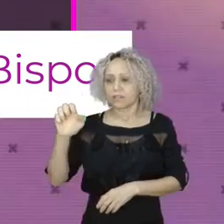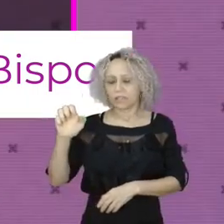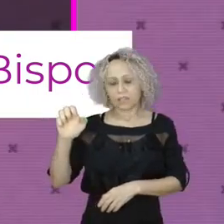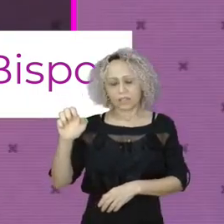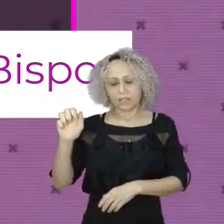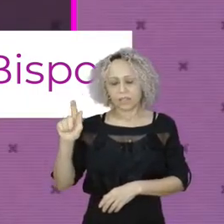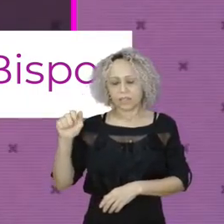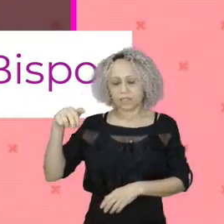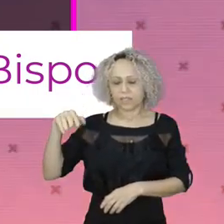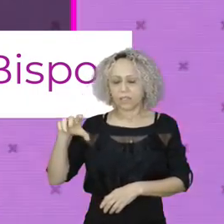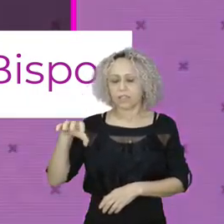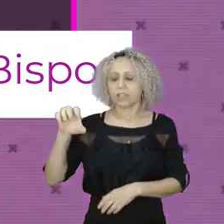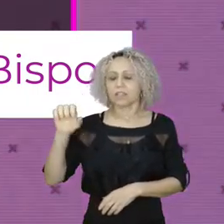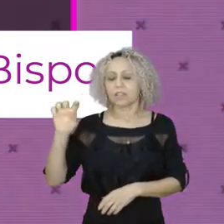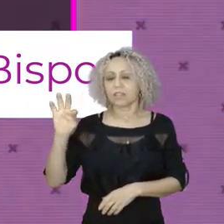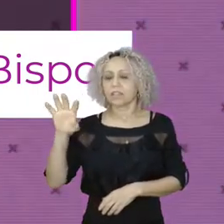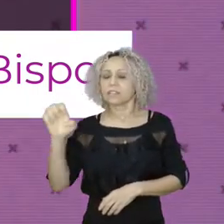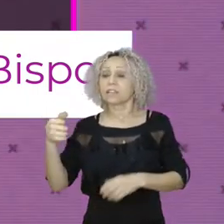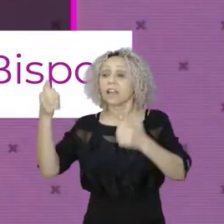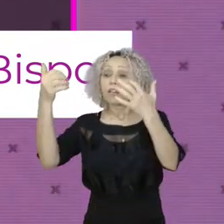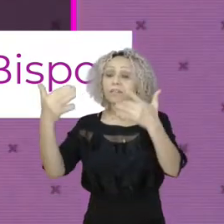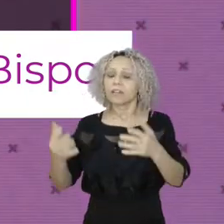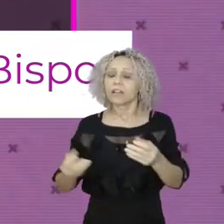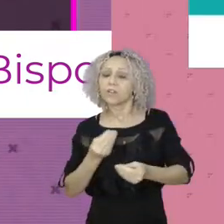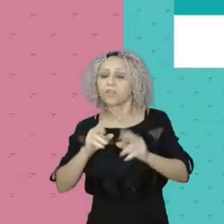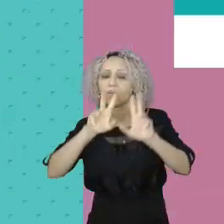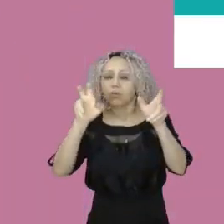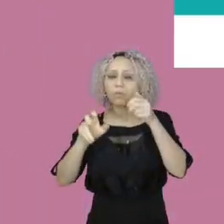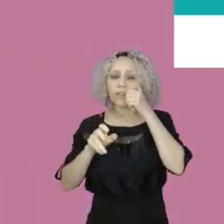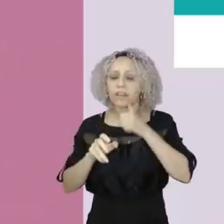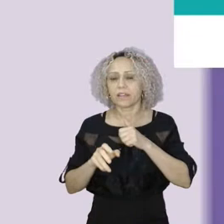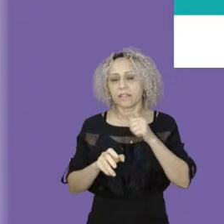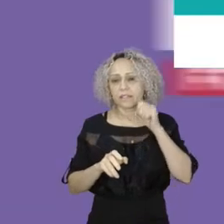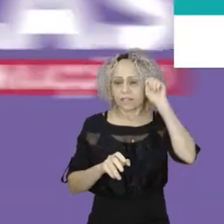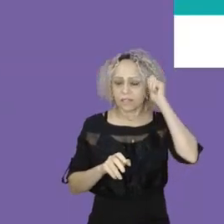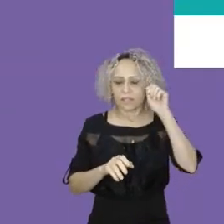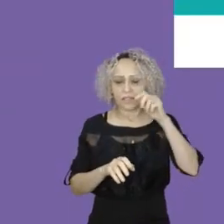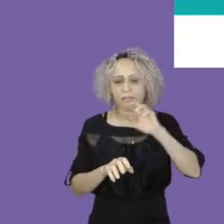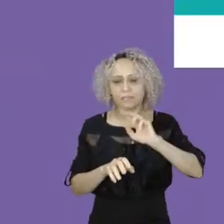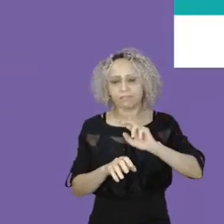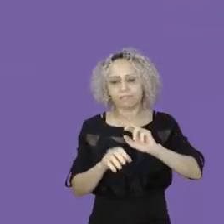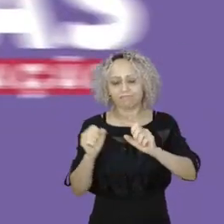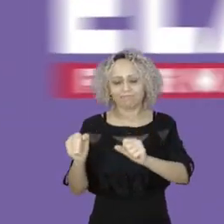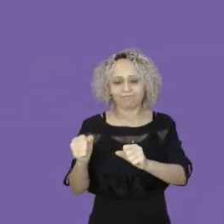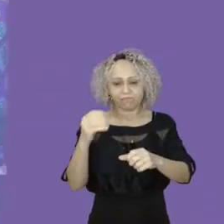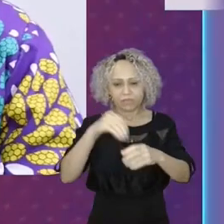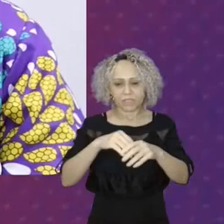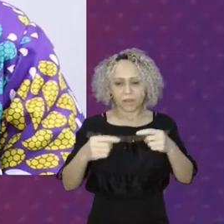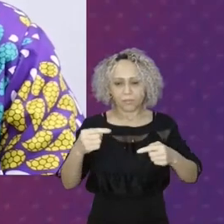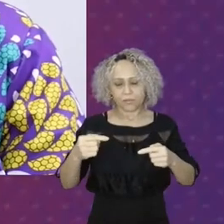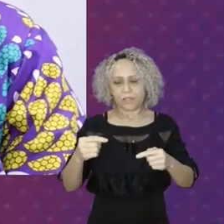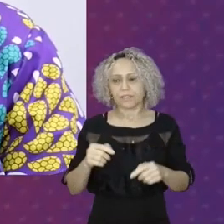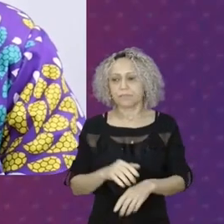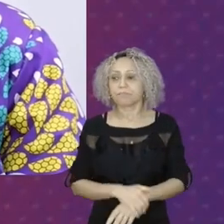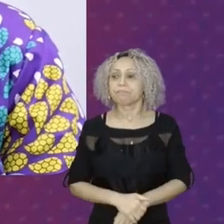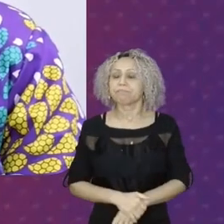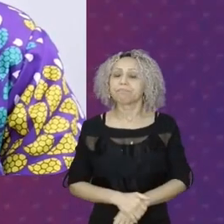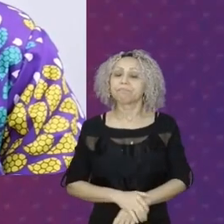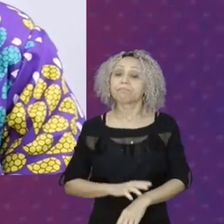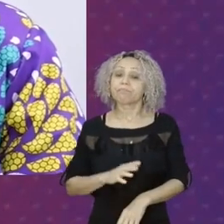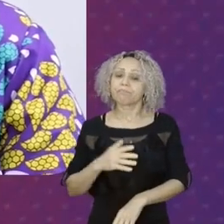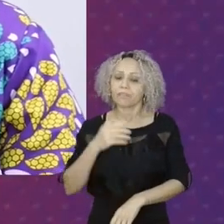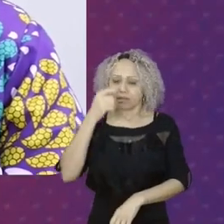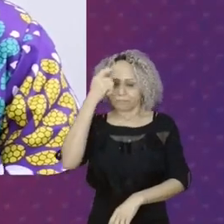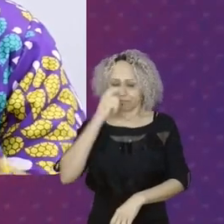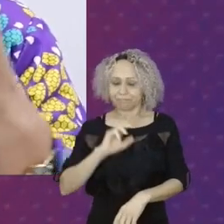para falar sobre mulheres negras nos espaços de poder. Uma alegria estar de volta aqui